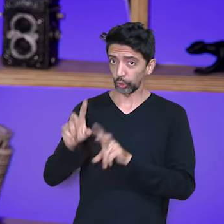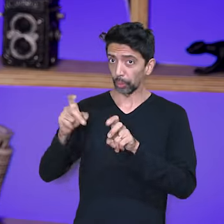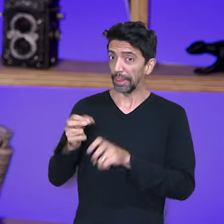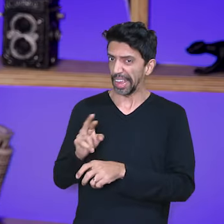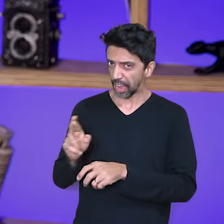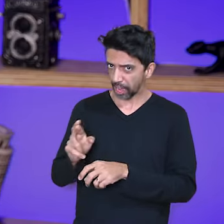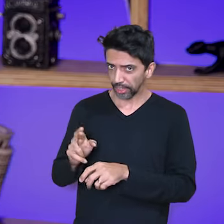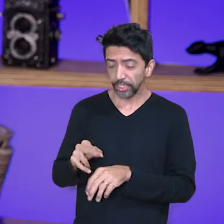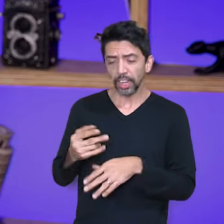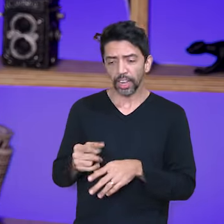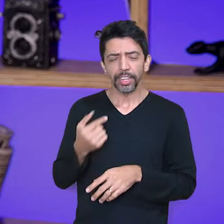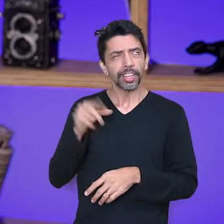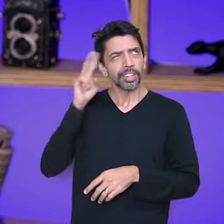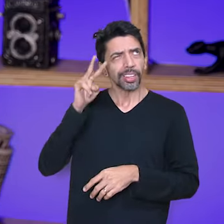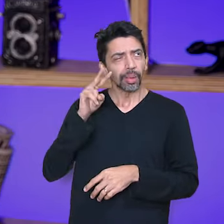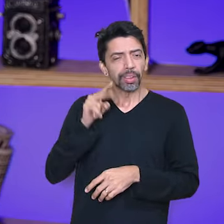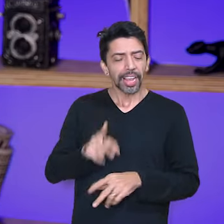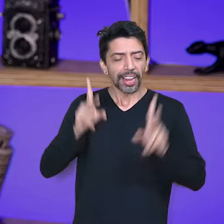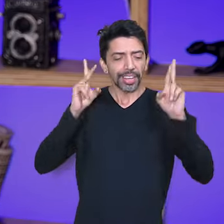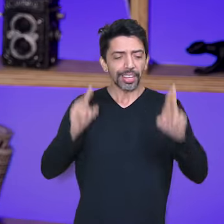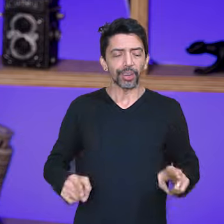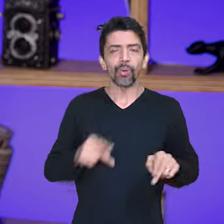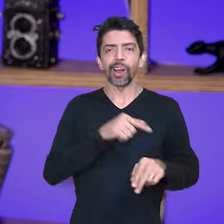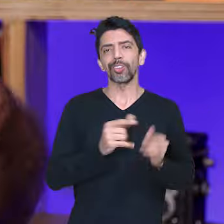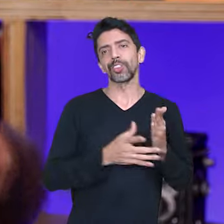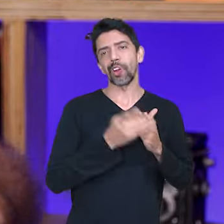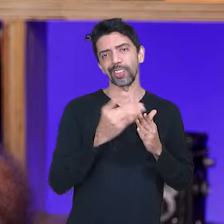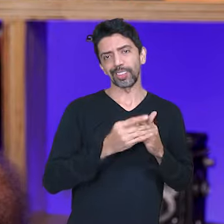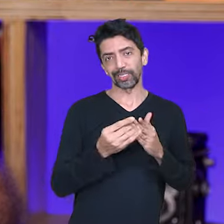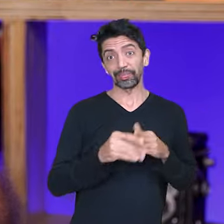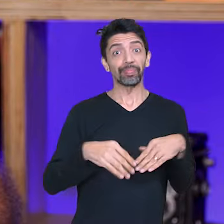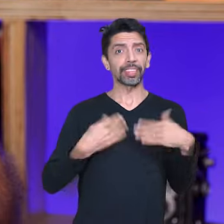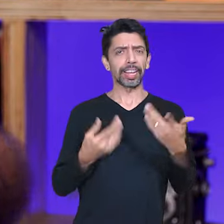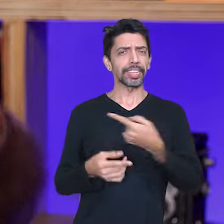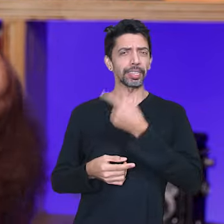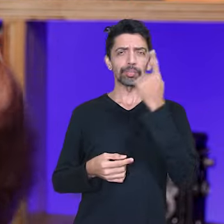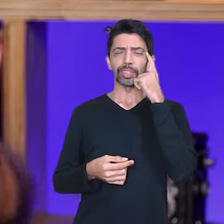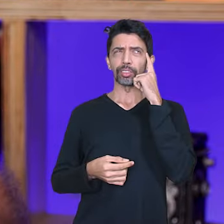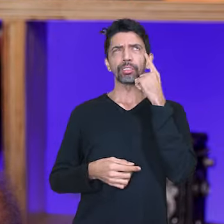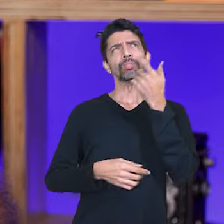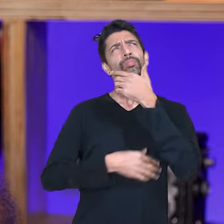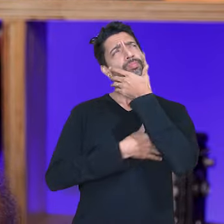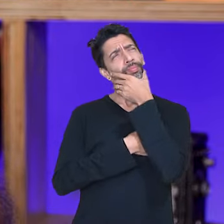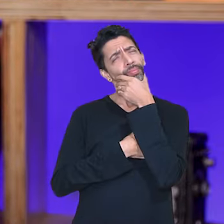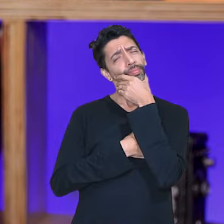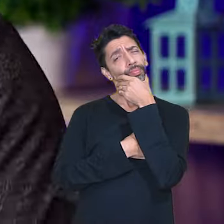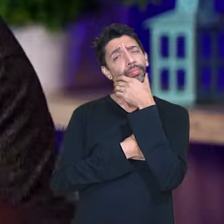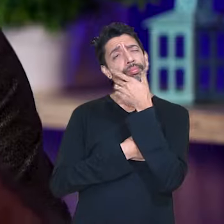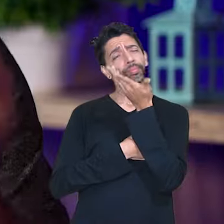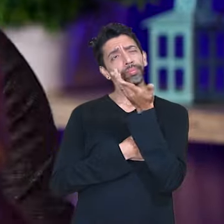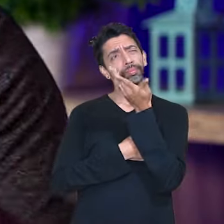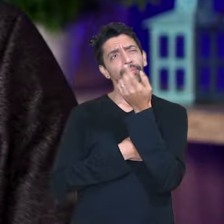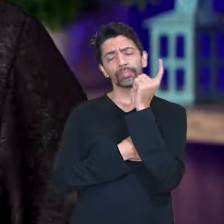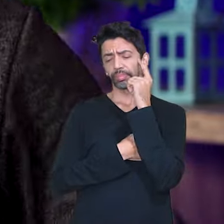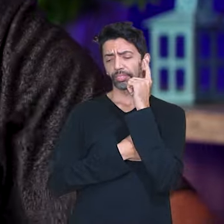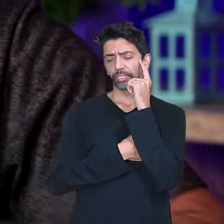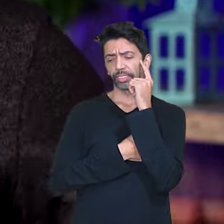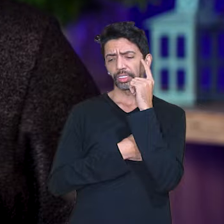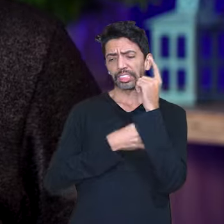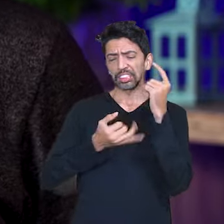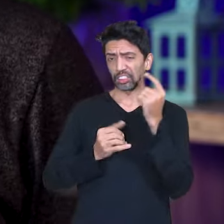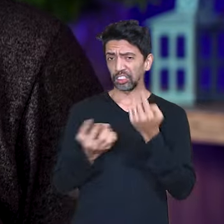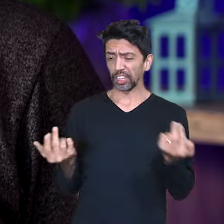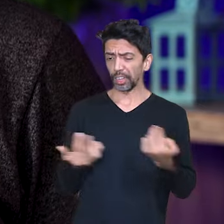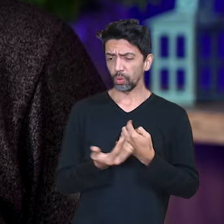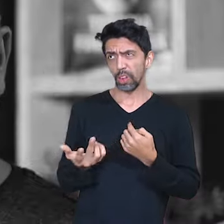daquele momento a falar assim: eu vou administrar as minhas economias, a minha vida financeira pelo dólar e